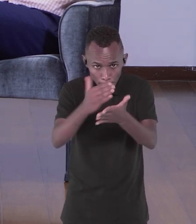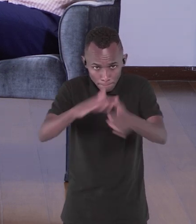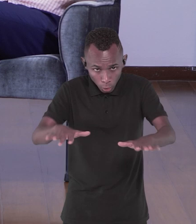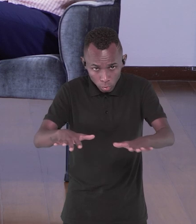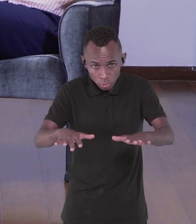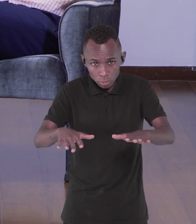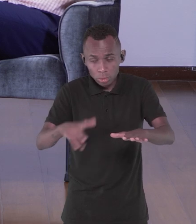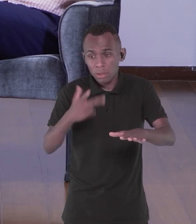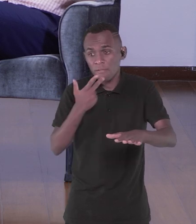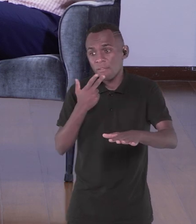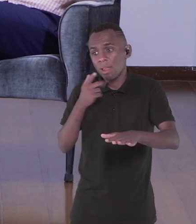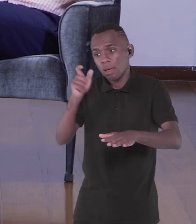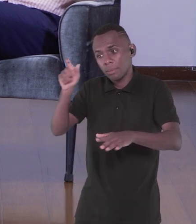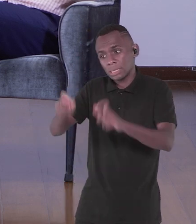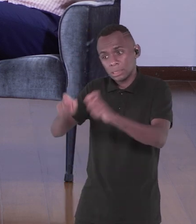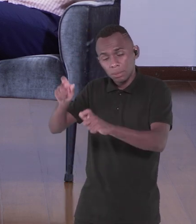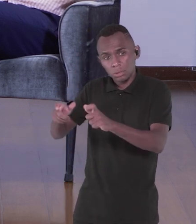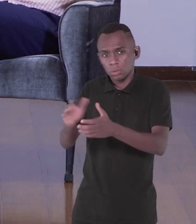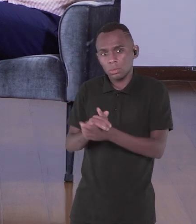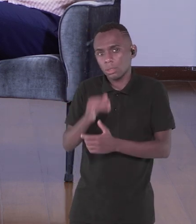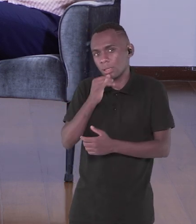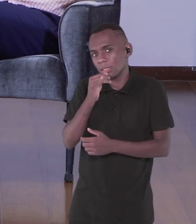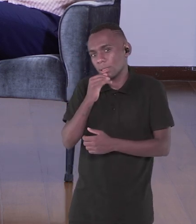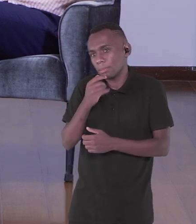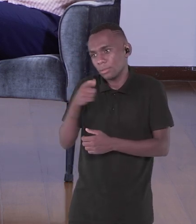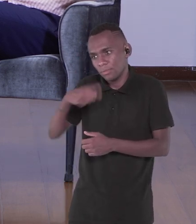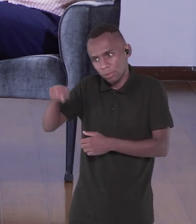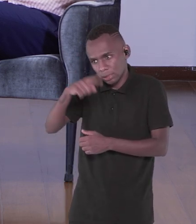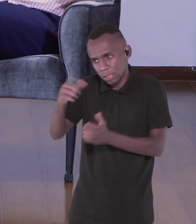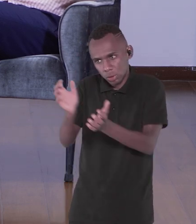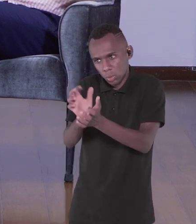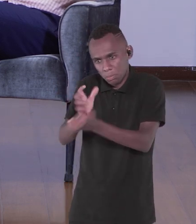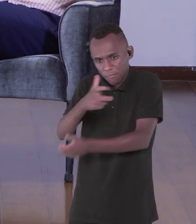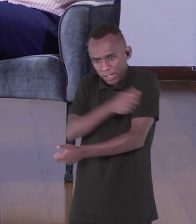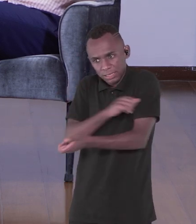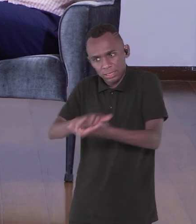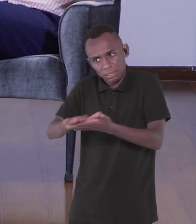essas pessoas, lamento, vão ficar sem a vacina,